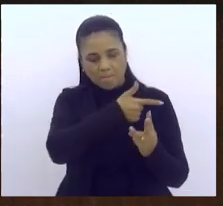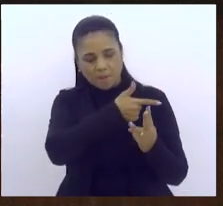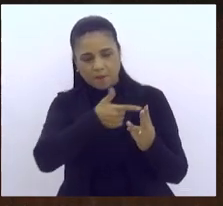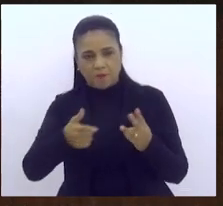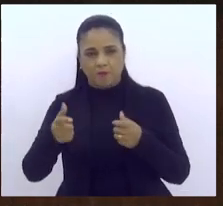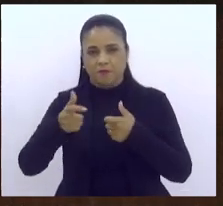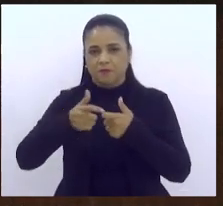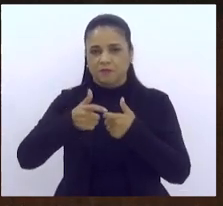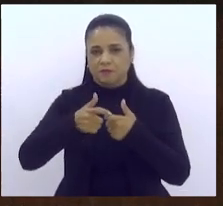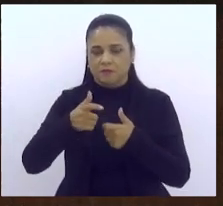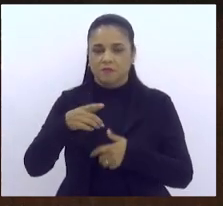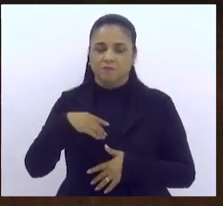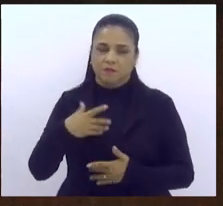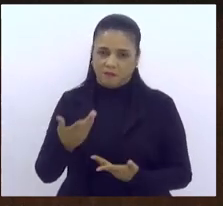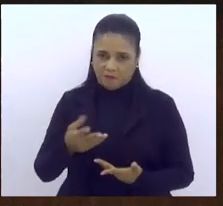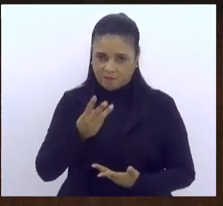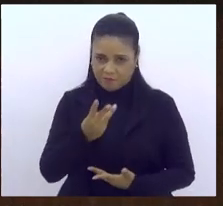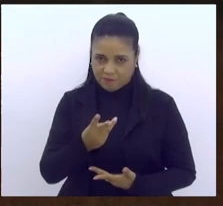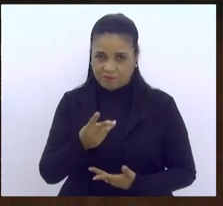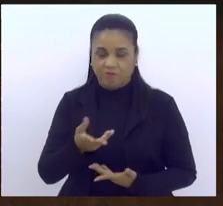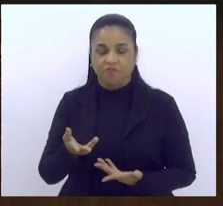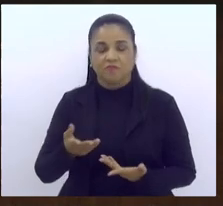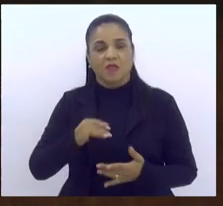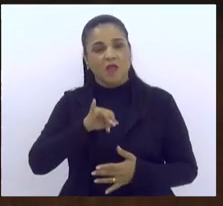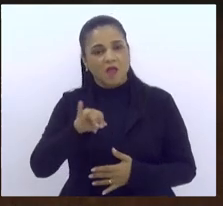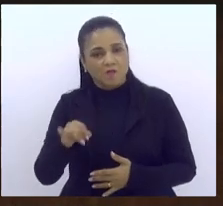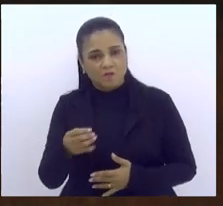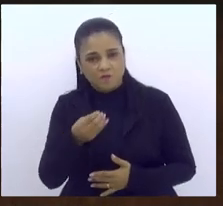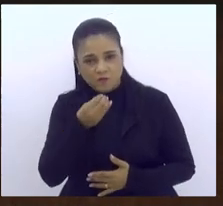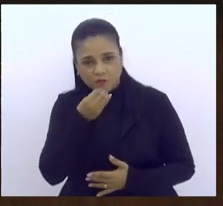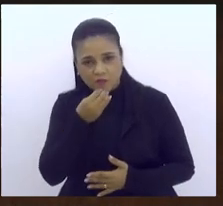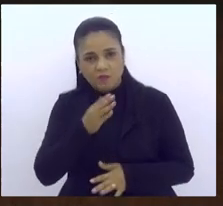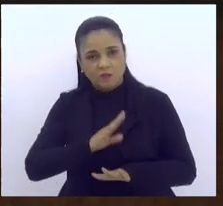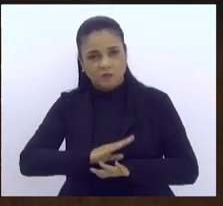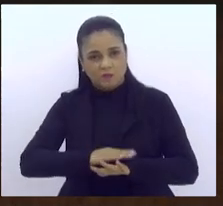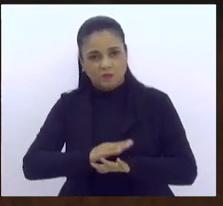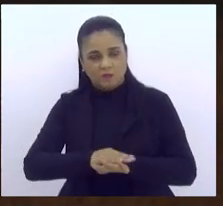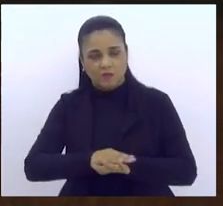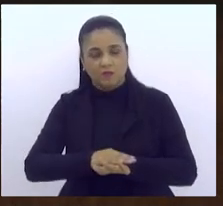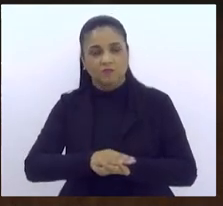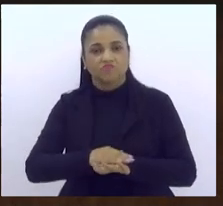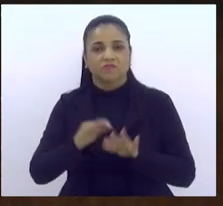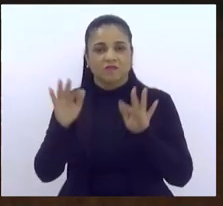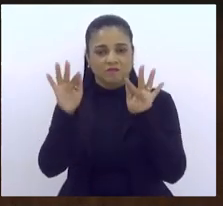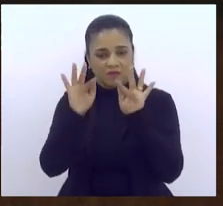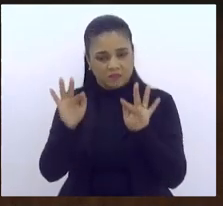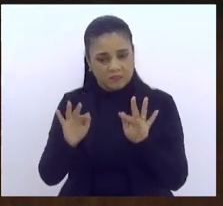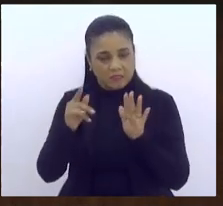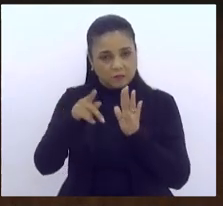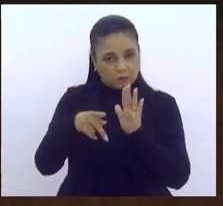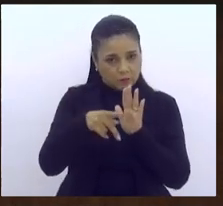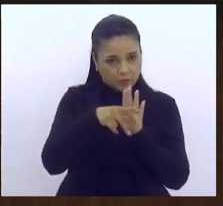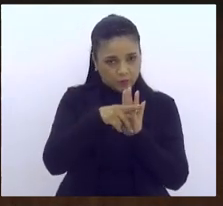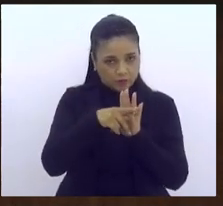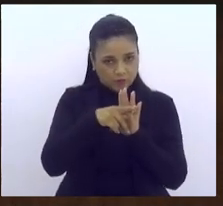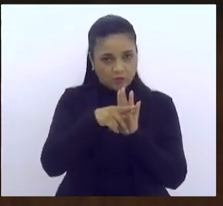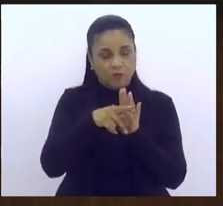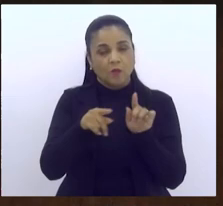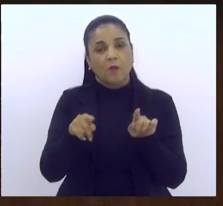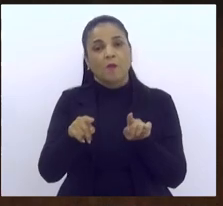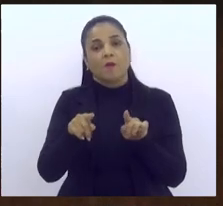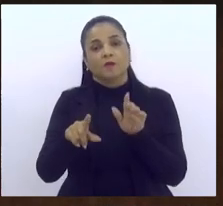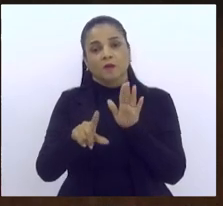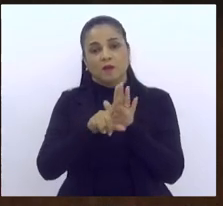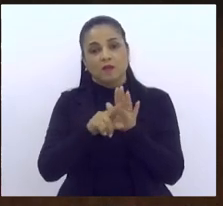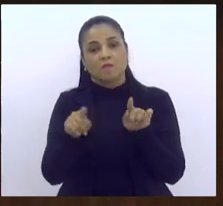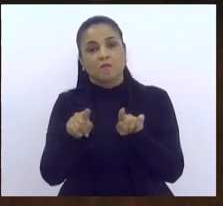Então, aproveitar também esse momento para dizer da minha felicidade desse projeto e da minha